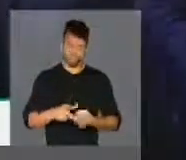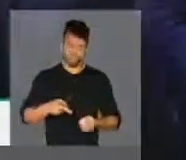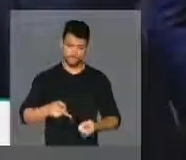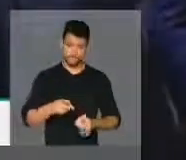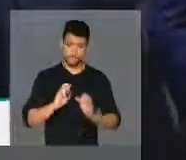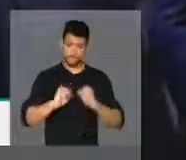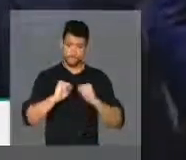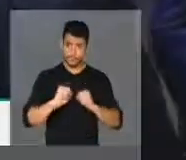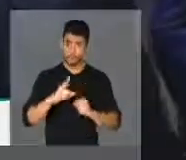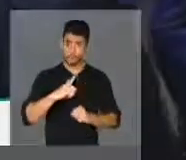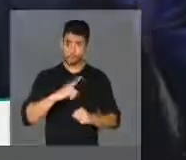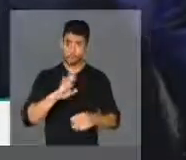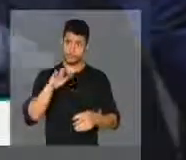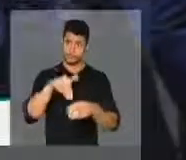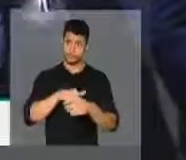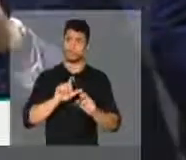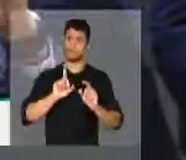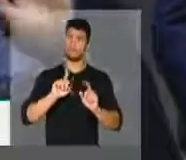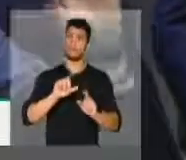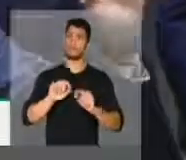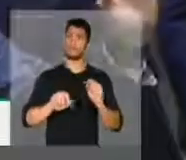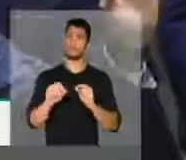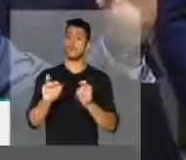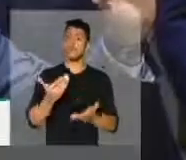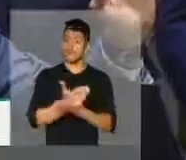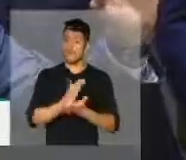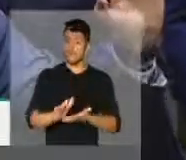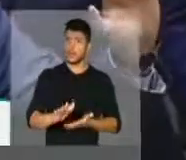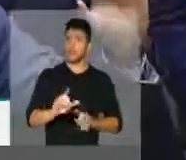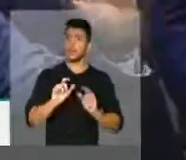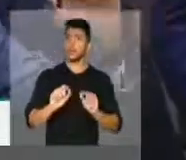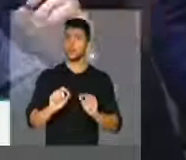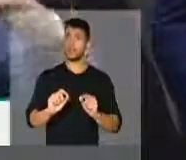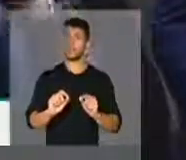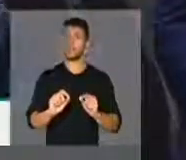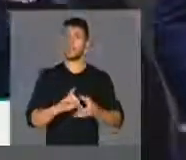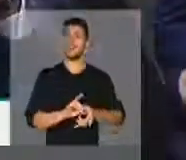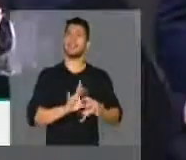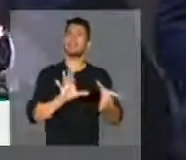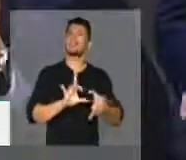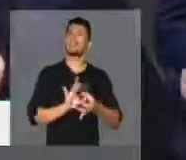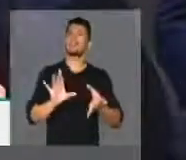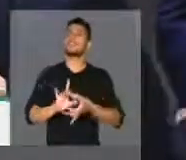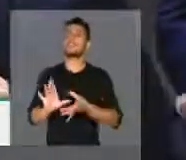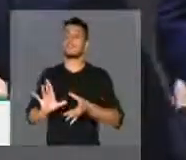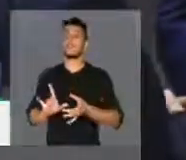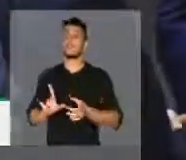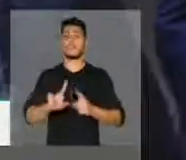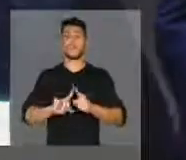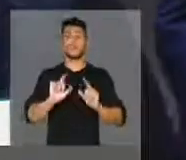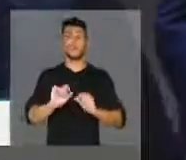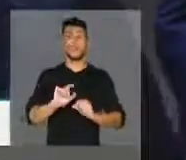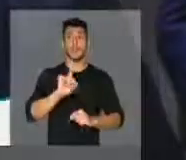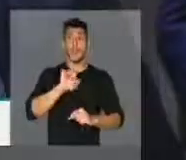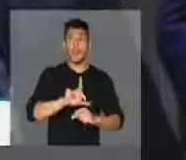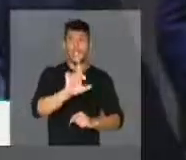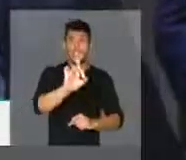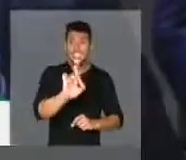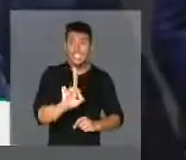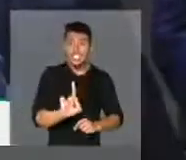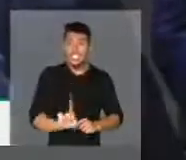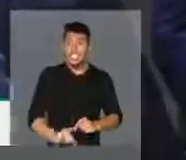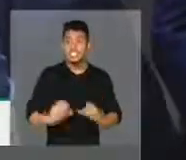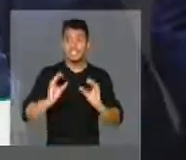isso para nós votarmos, é acabar com a discricionariedade, ou seja, é um direito do cidadão. O cidadão cumprir